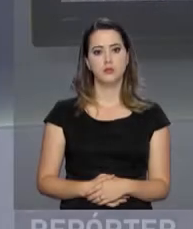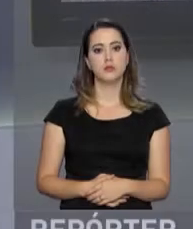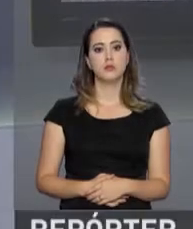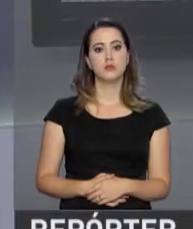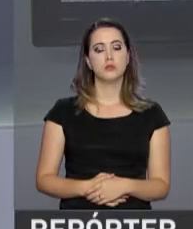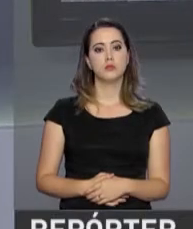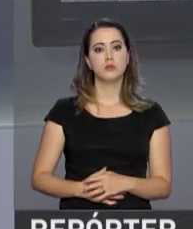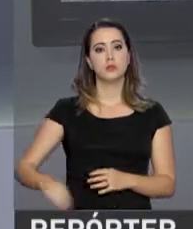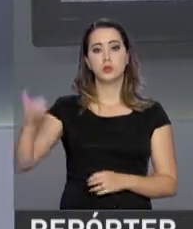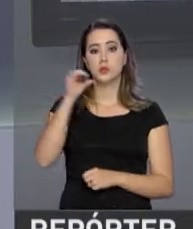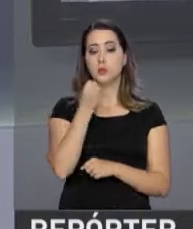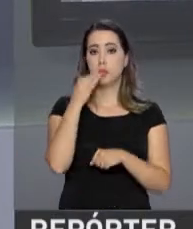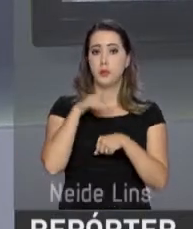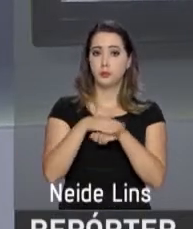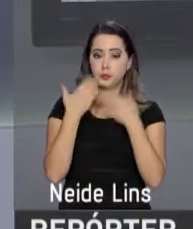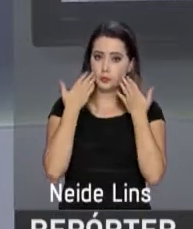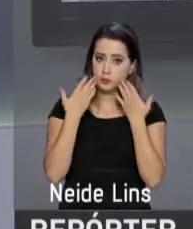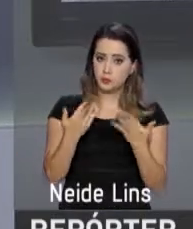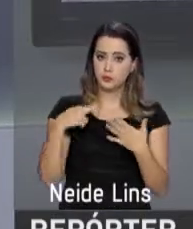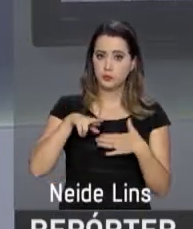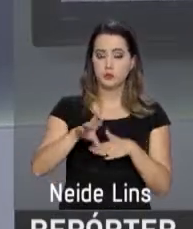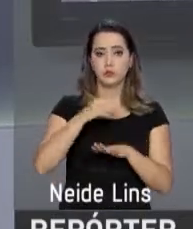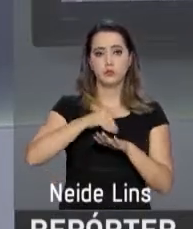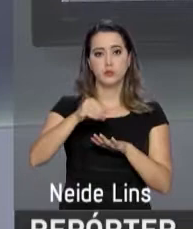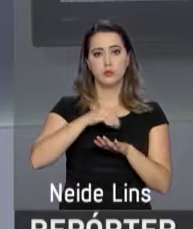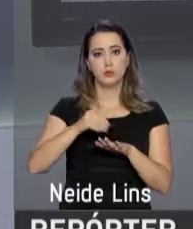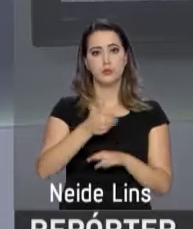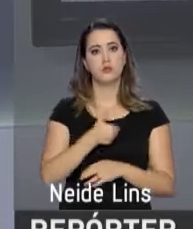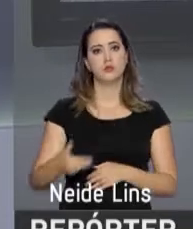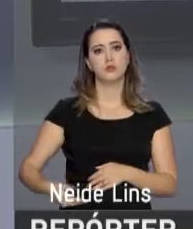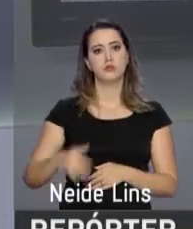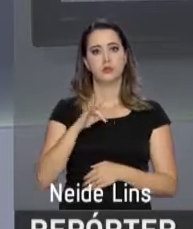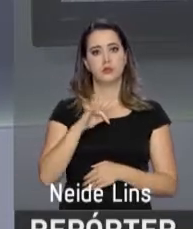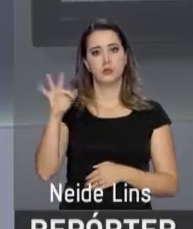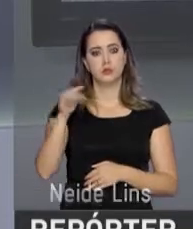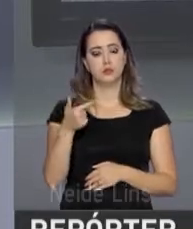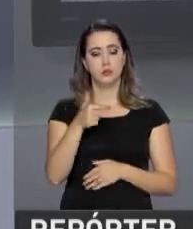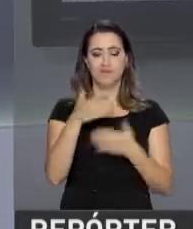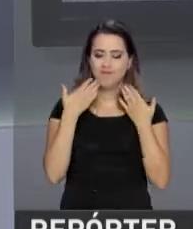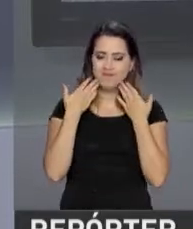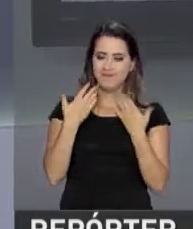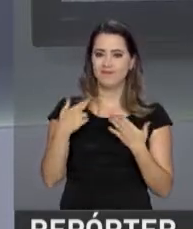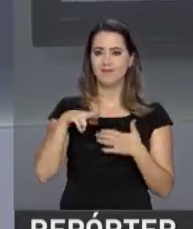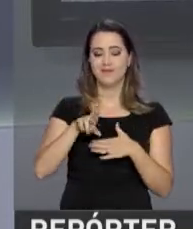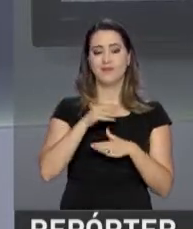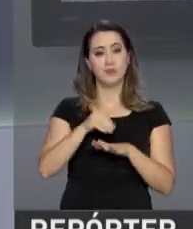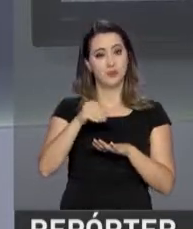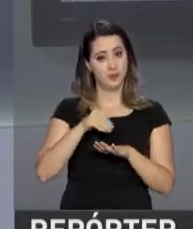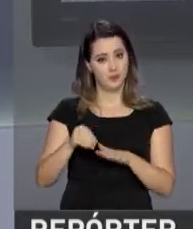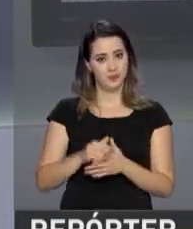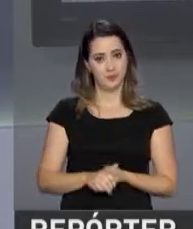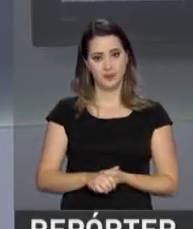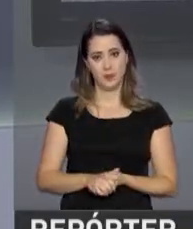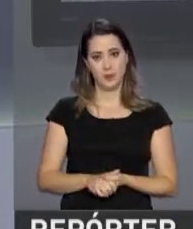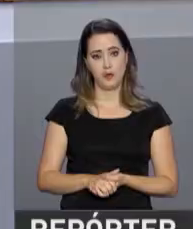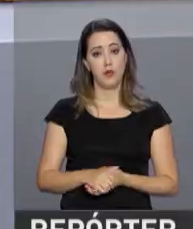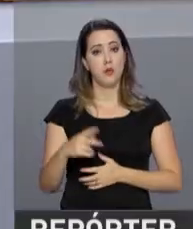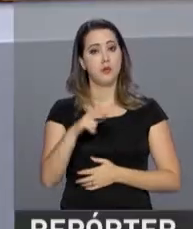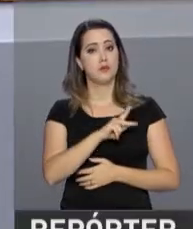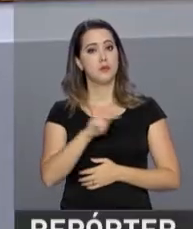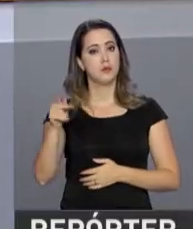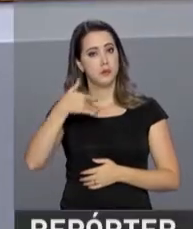olá boa noite a companhia agora as informações do governo federal em mais um boletim de notícias da nbr